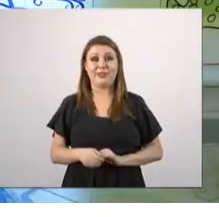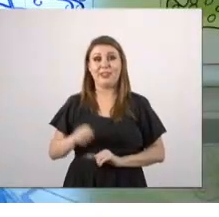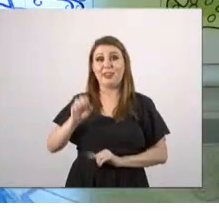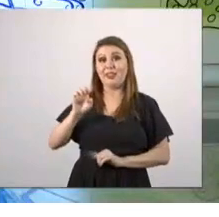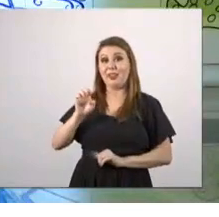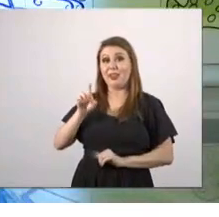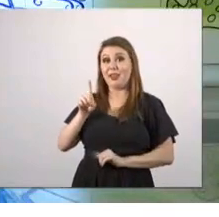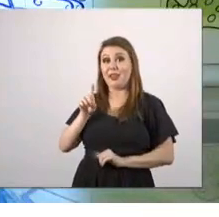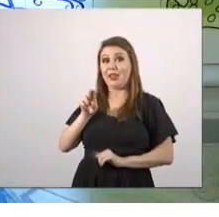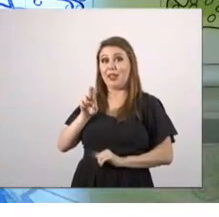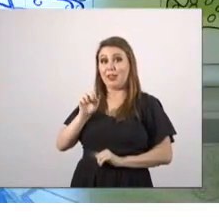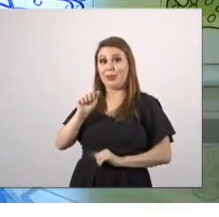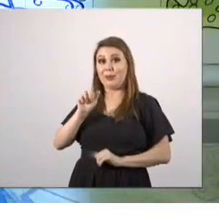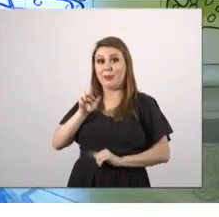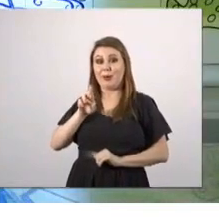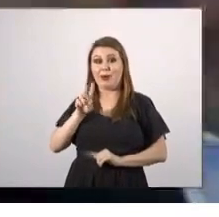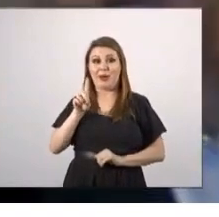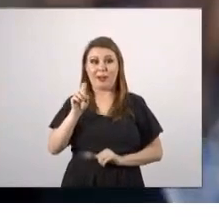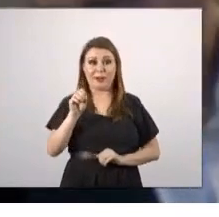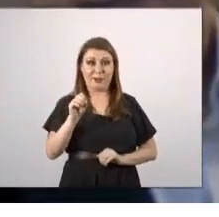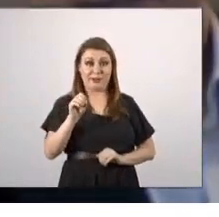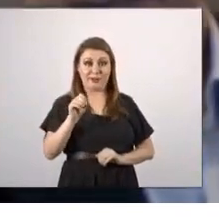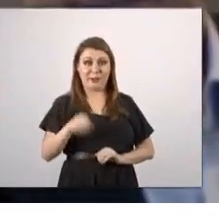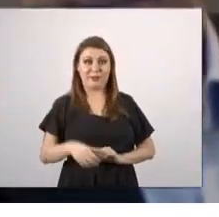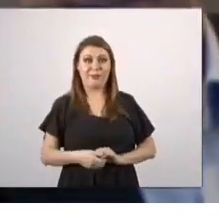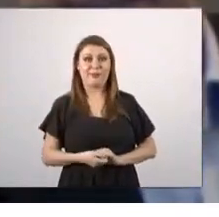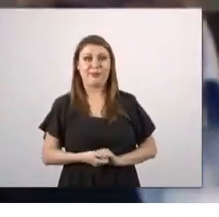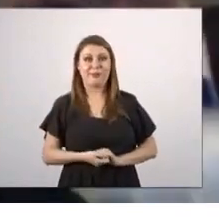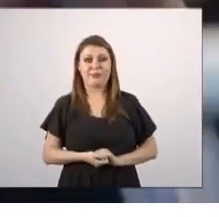Eduardo Miranda Strobel.